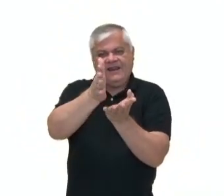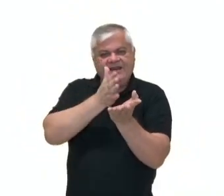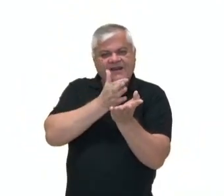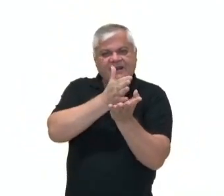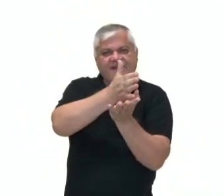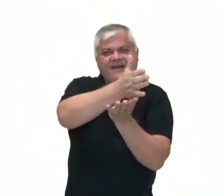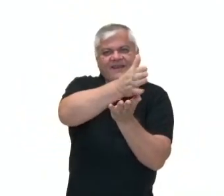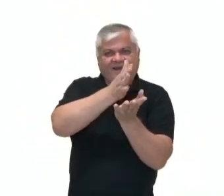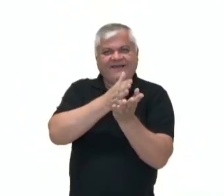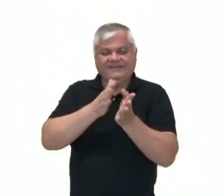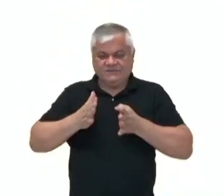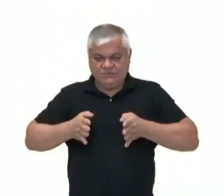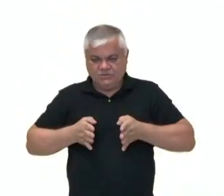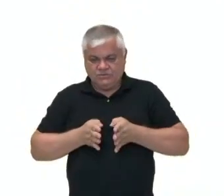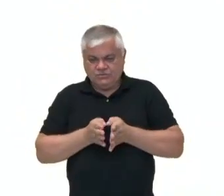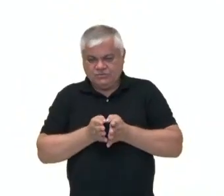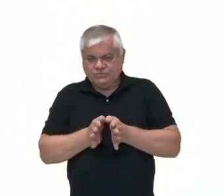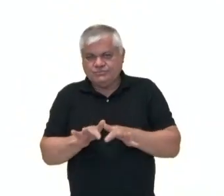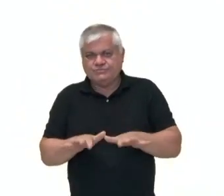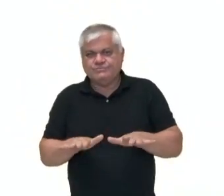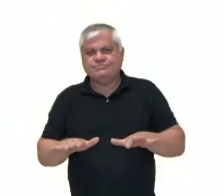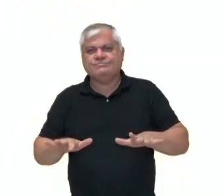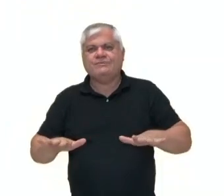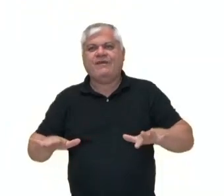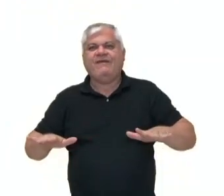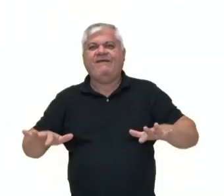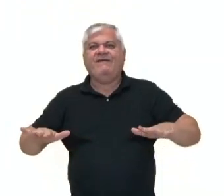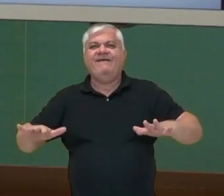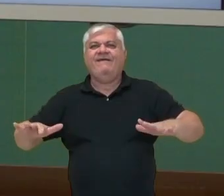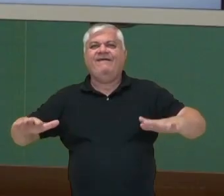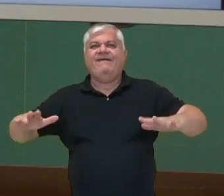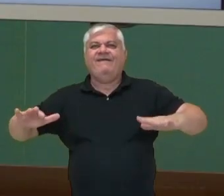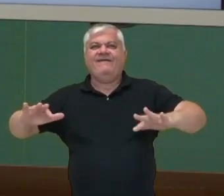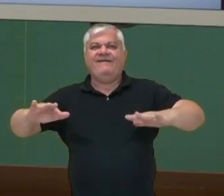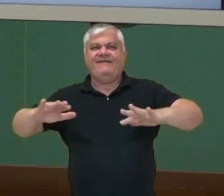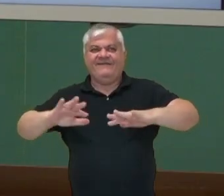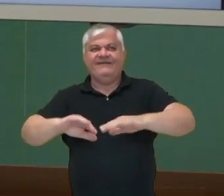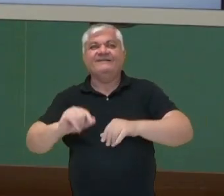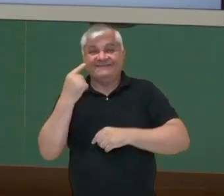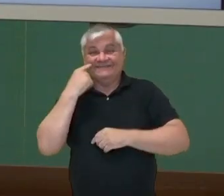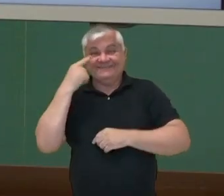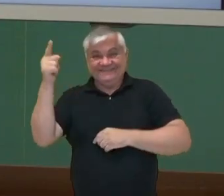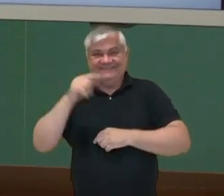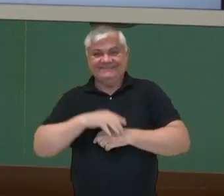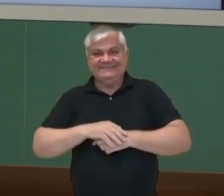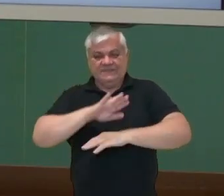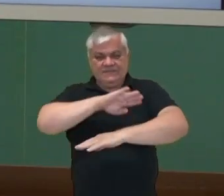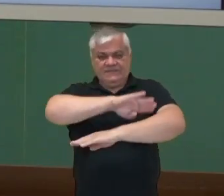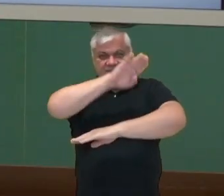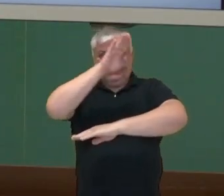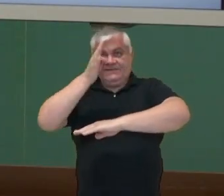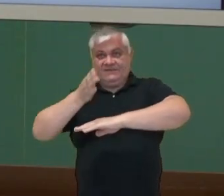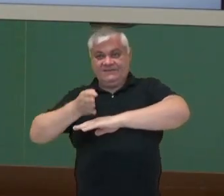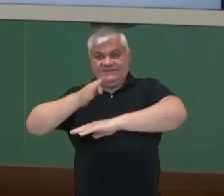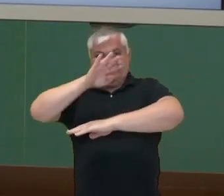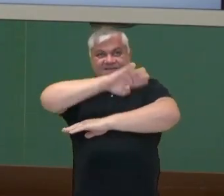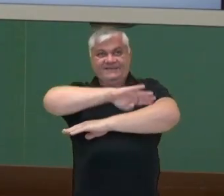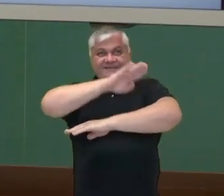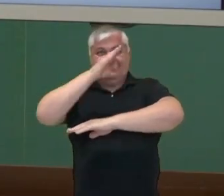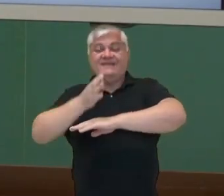tem essa informação bem detalhada, né? Então, toda essa área que está aqui delimitada pelo